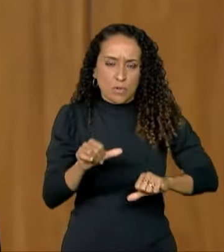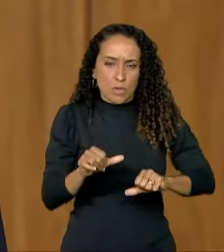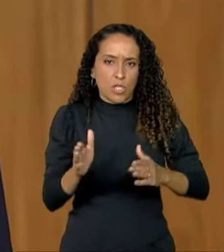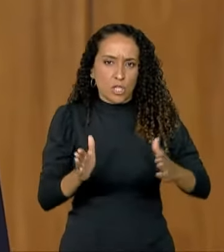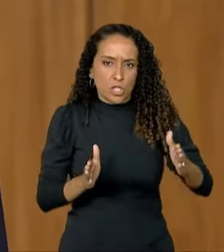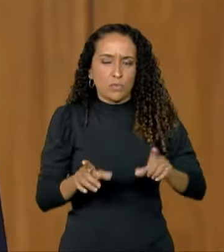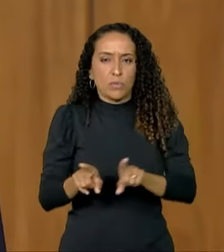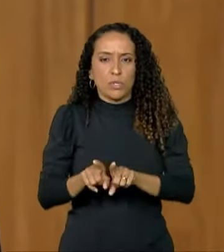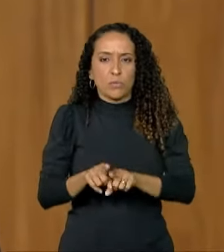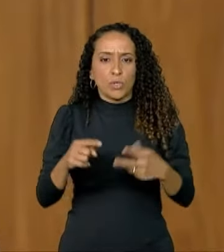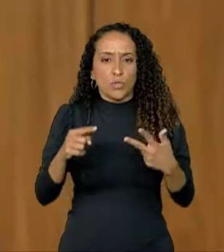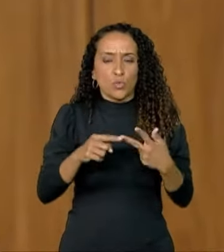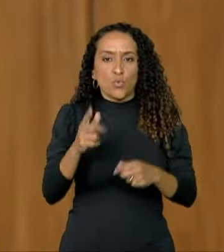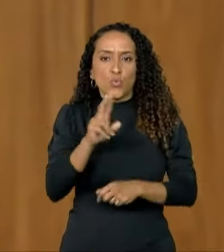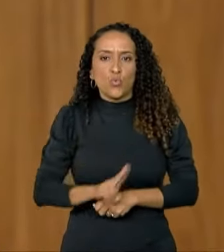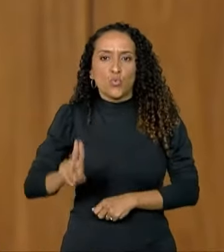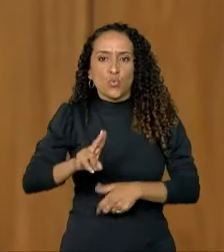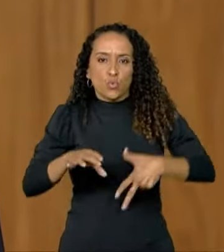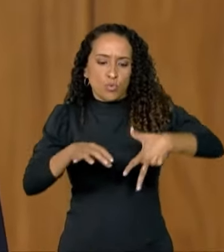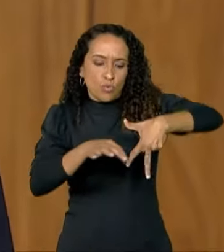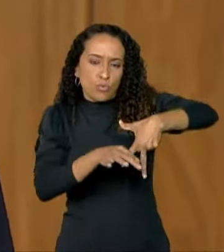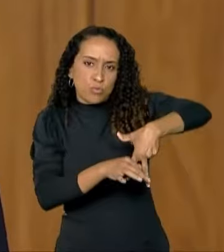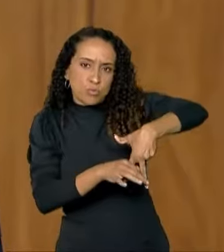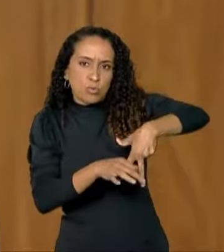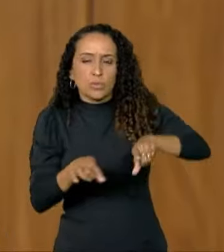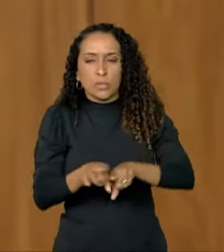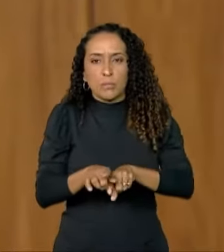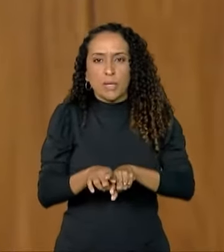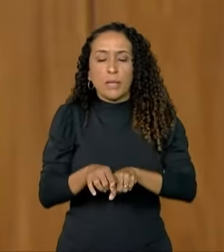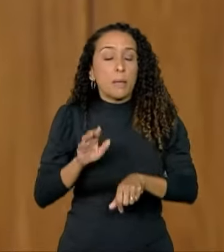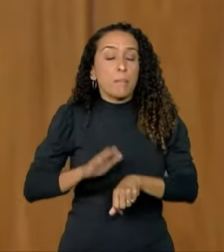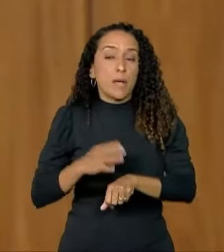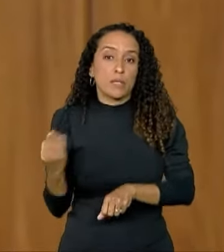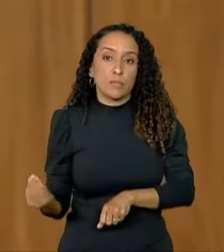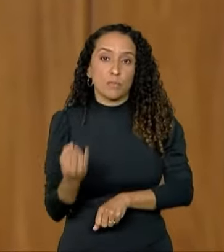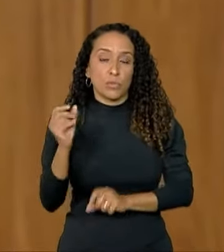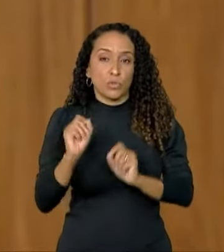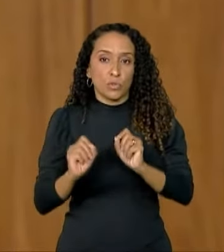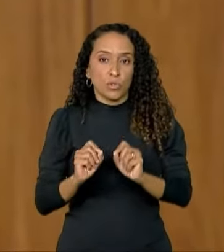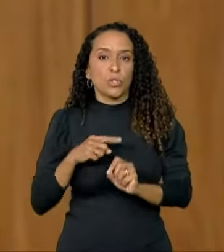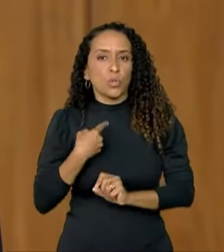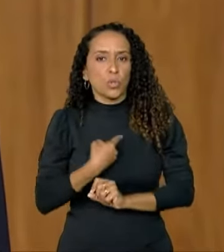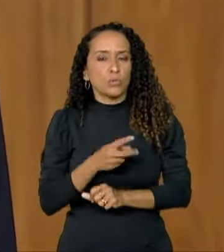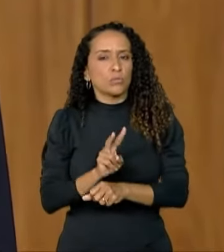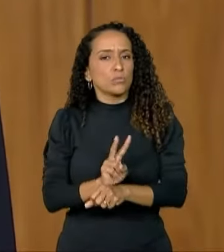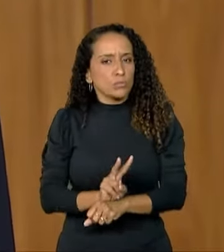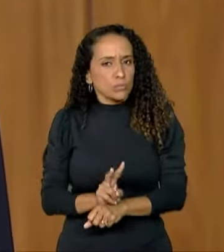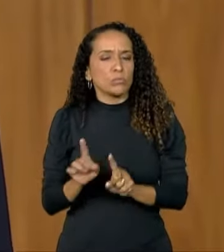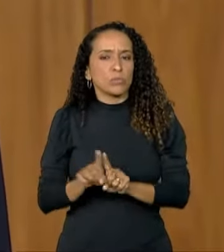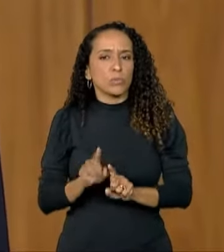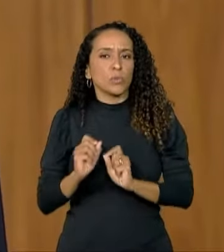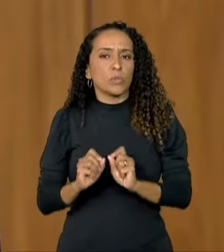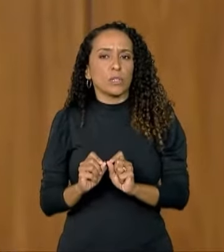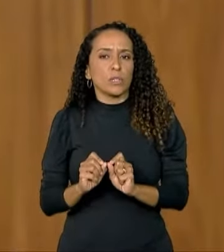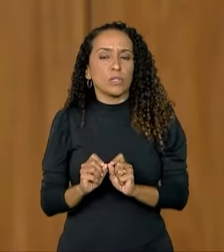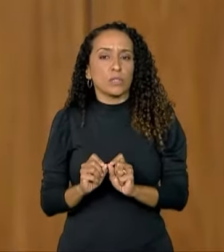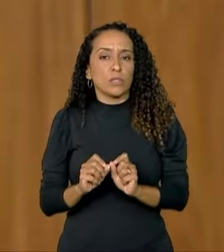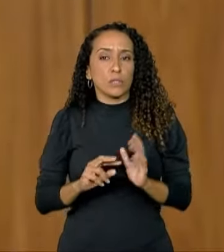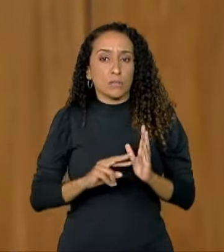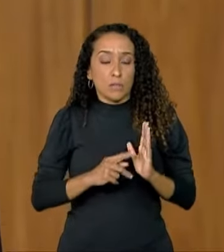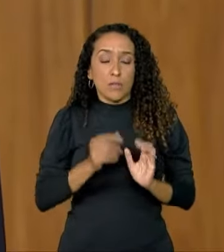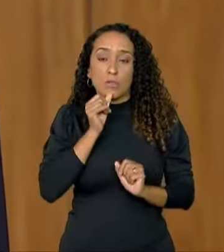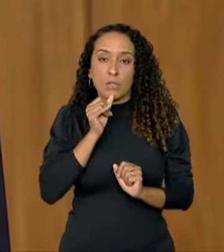lugar, o uso de tornozeleiras eletrônicas e, mais importante, nós preservamos, ou seja, o